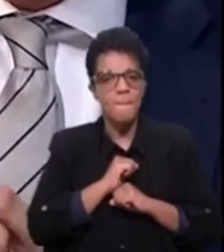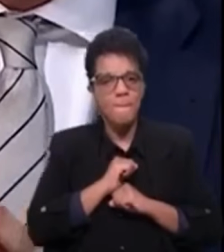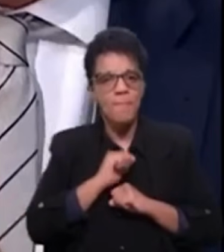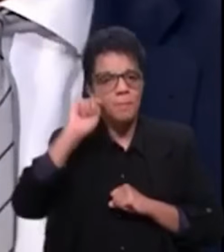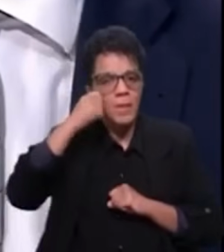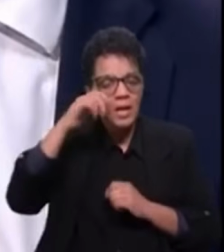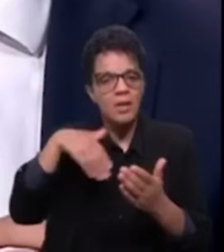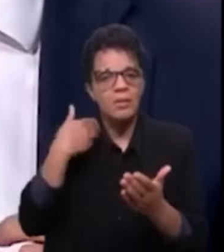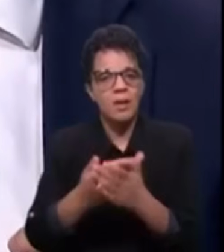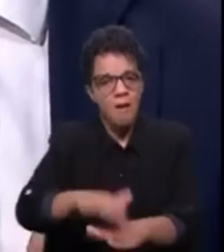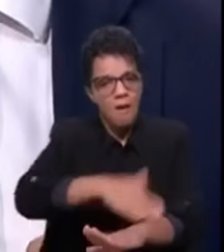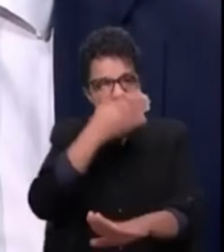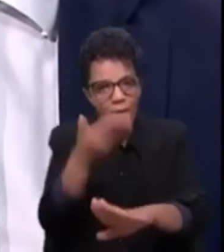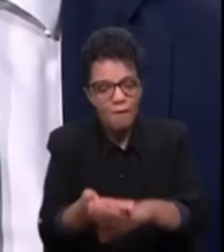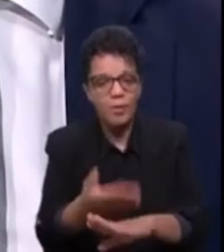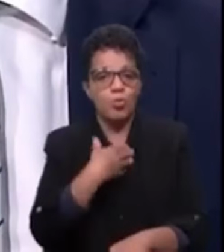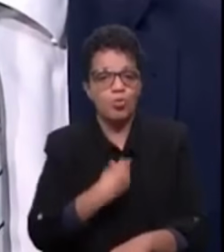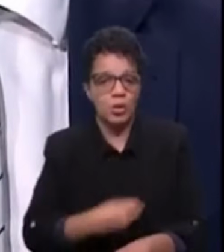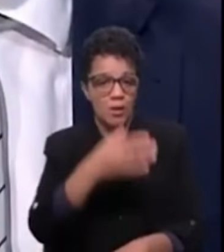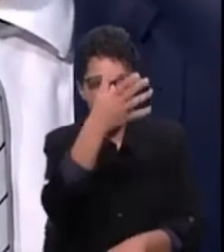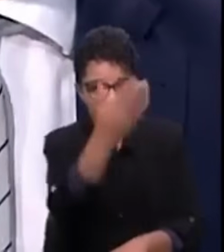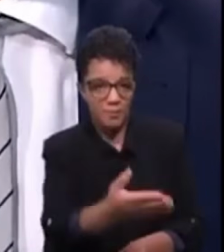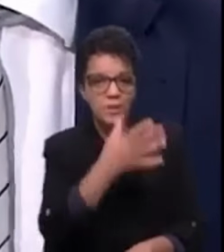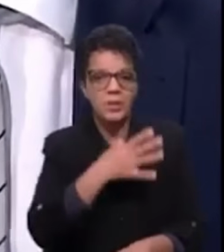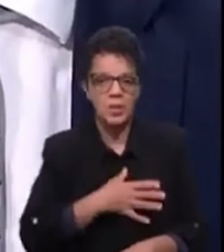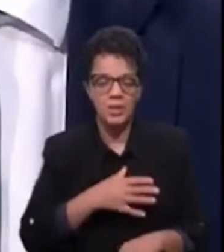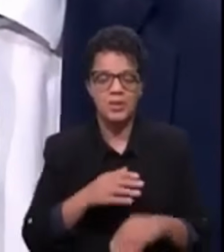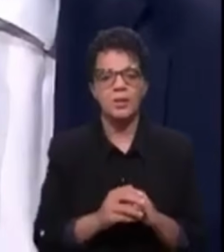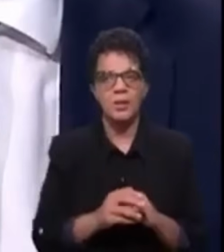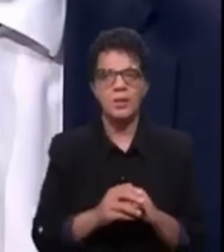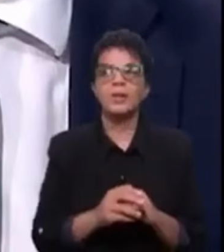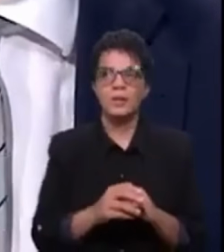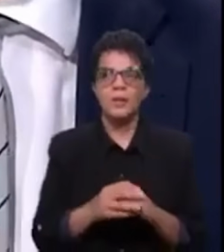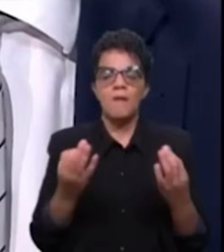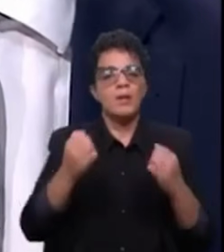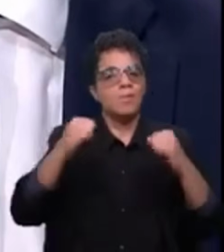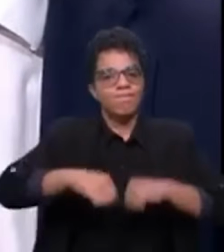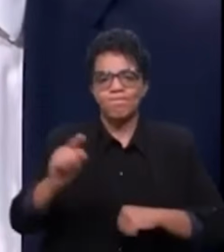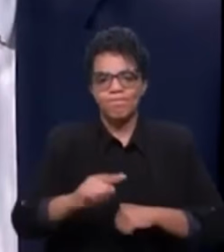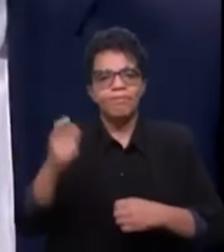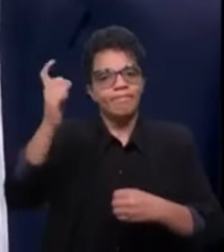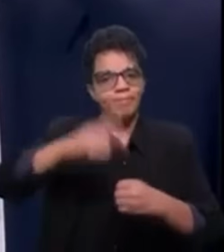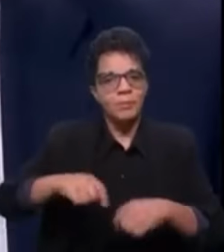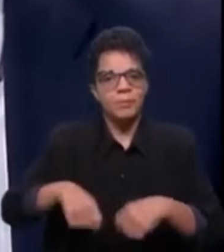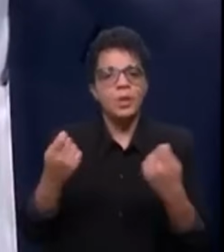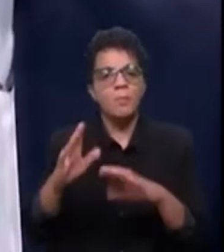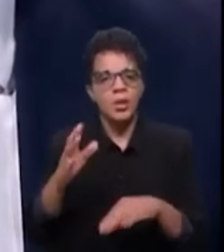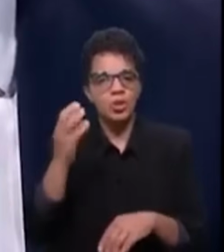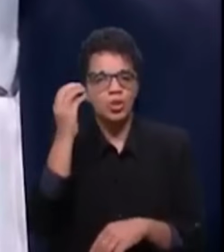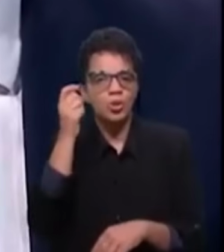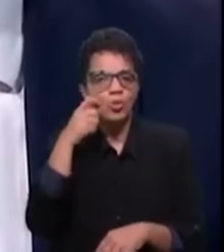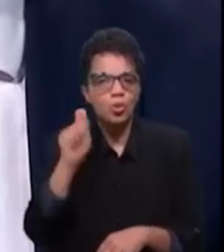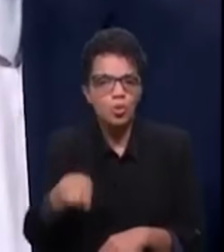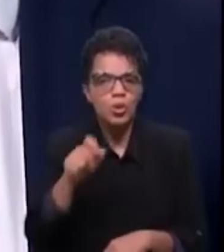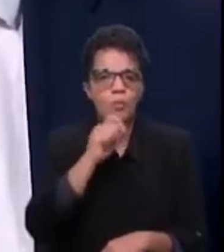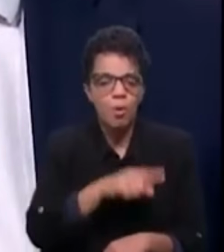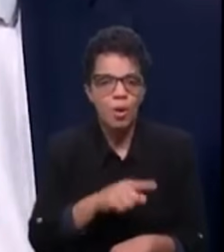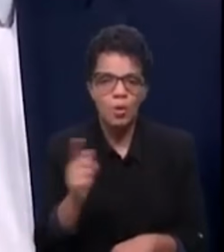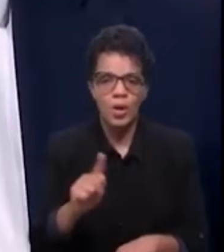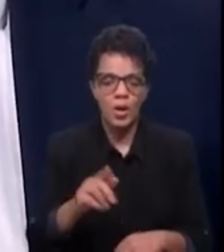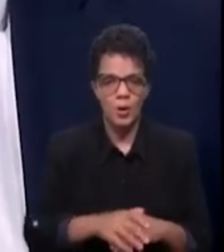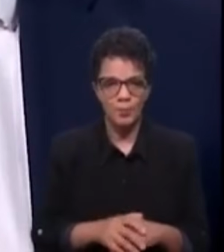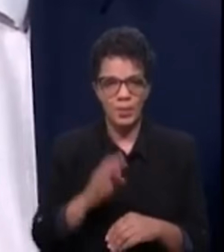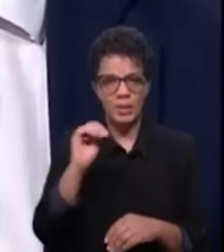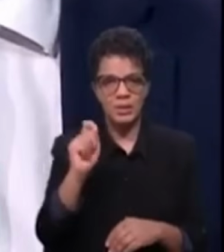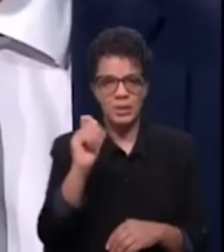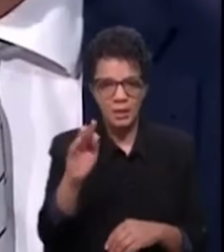mais espezinhados Portanto o que eu gostaria de ovir Lu monro dizer era assim bom nós não concordamos com a afiliação partidária mas os magistrados podem ou não podem os Agentes do